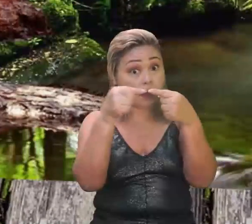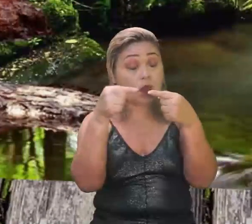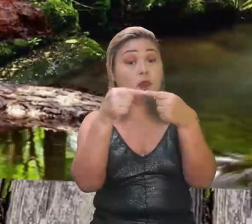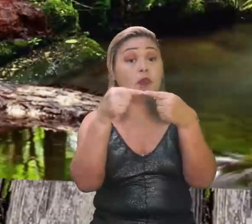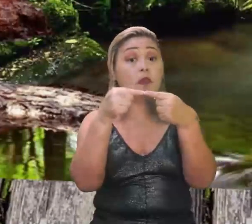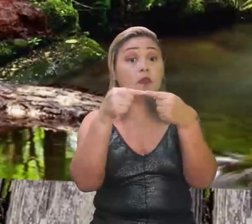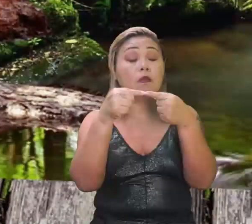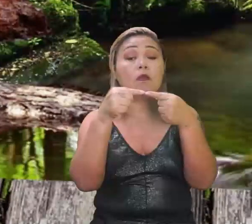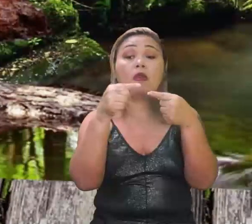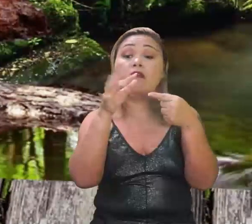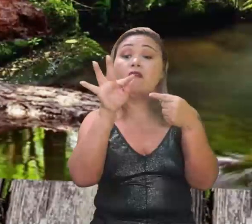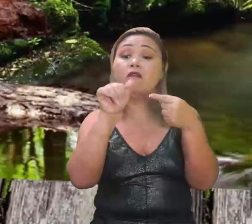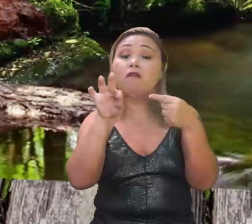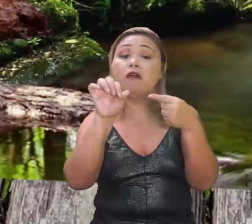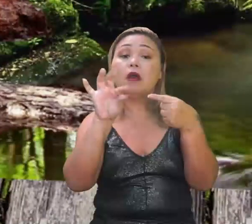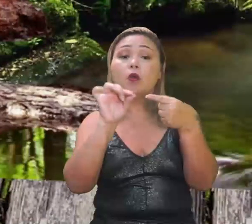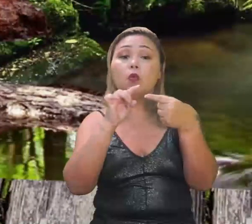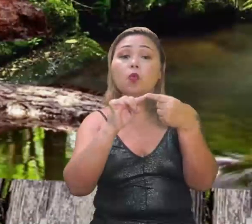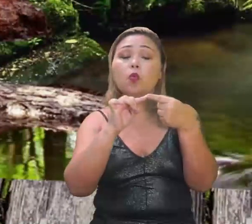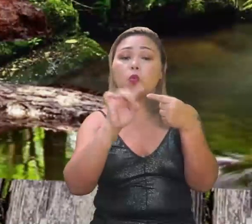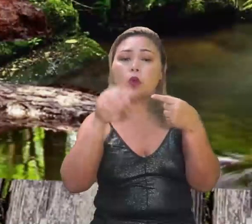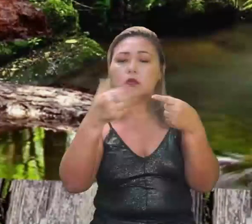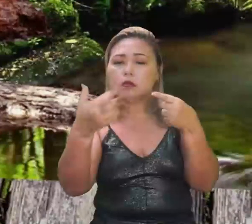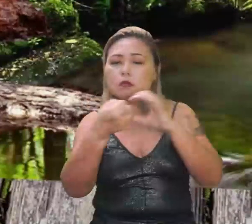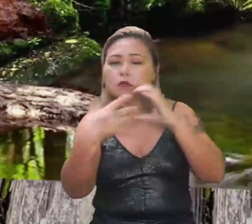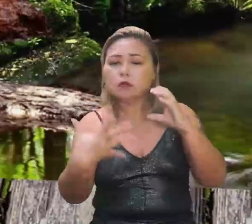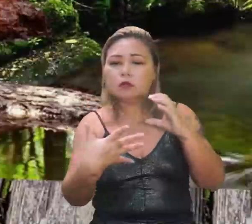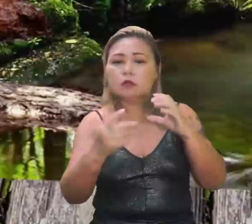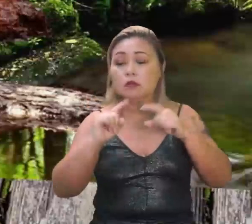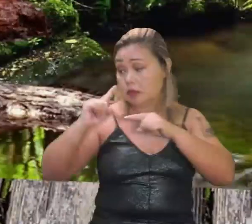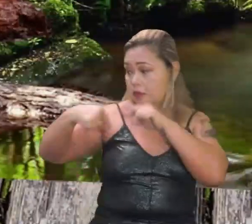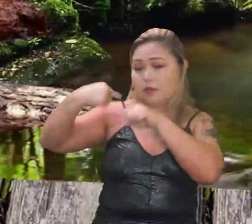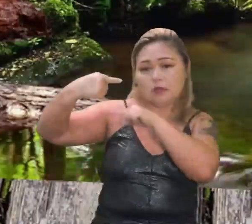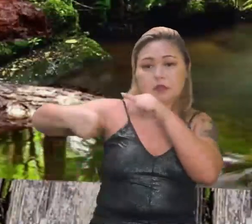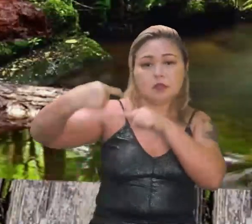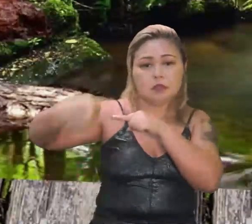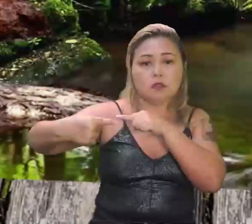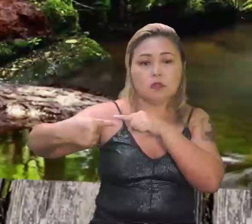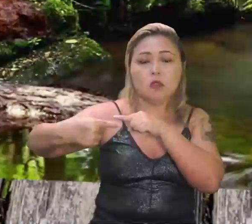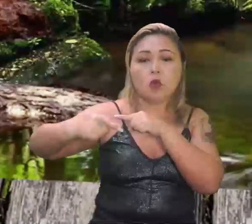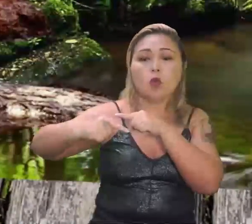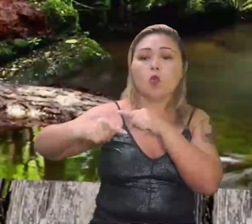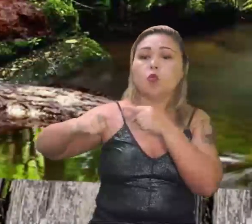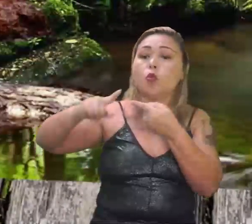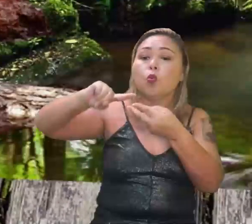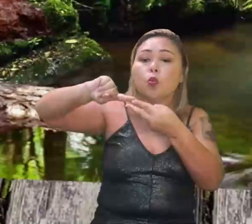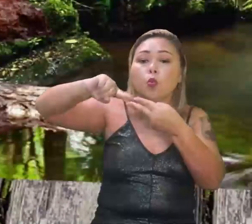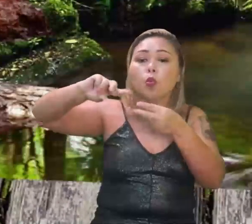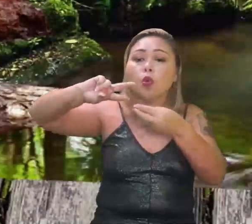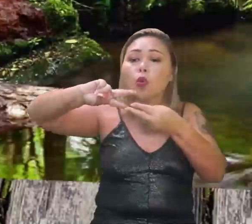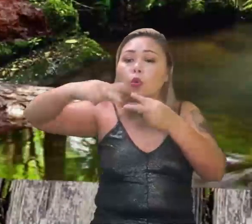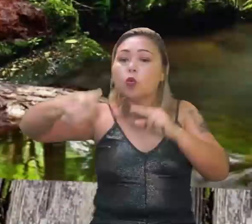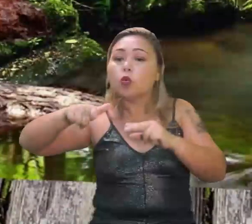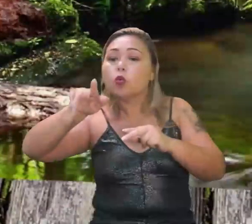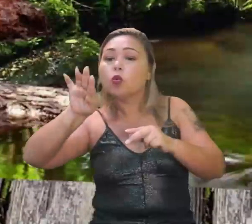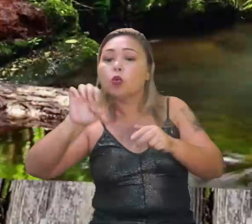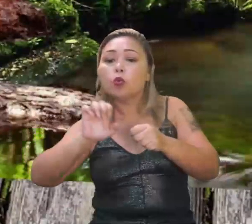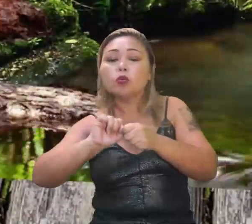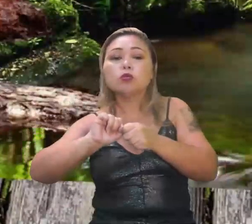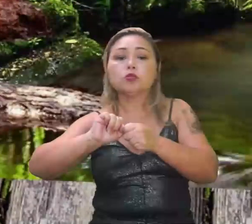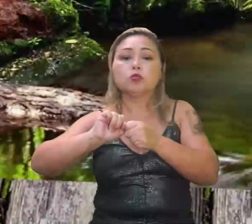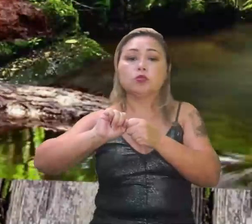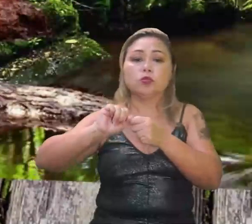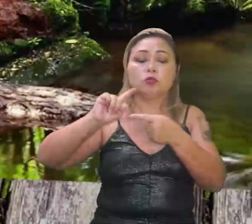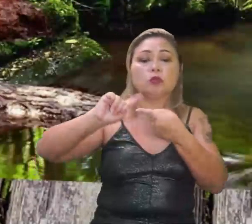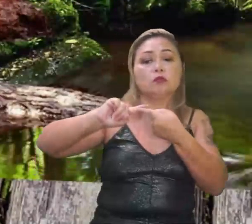fatores, onde você vai ter fatores, aquelas características herdáveis, né? Ou seja, o pool gênico dentro de uma população. Então, você